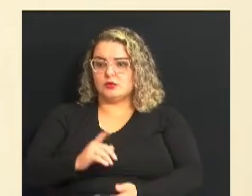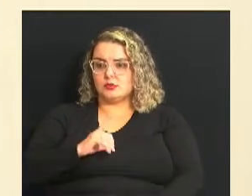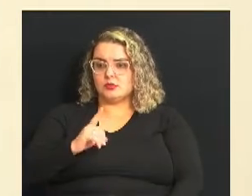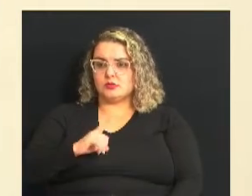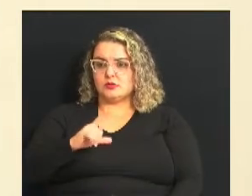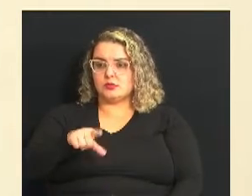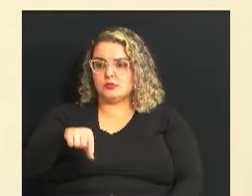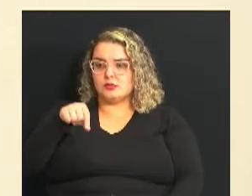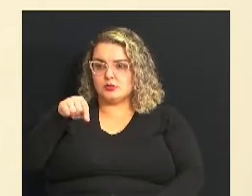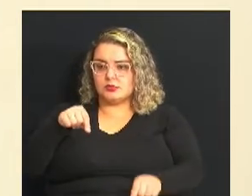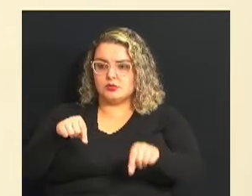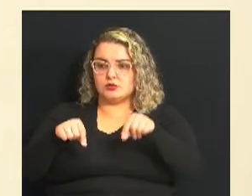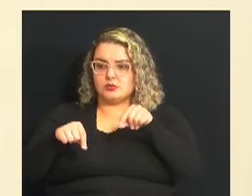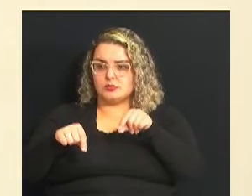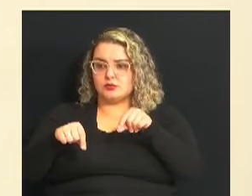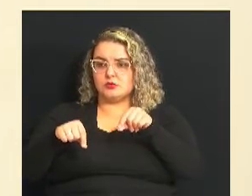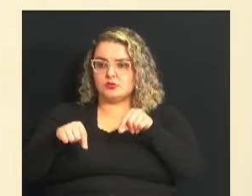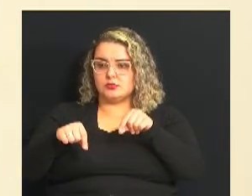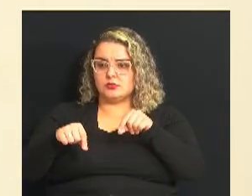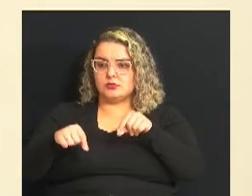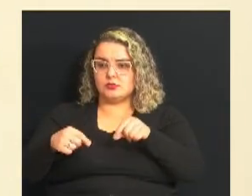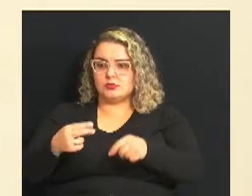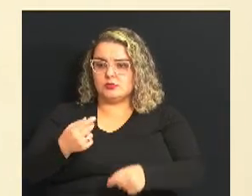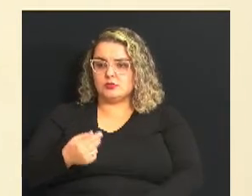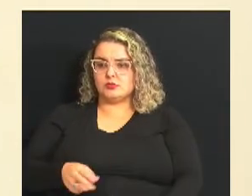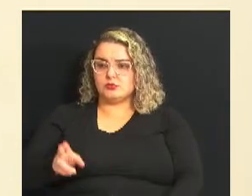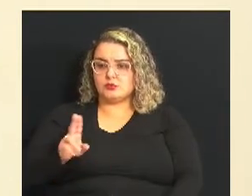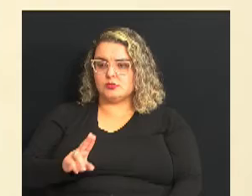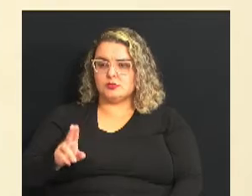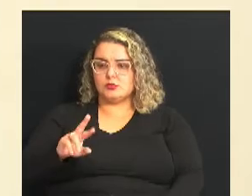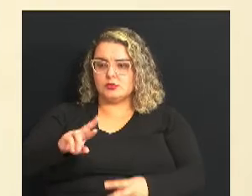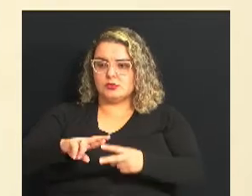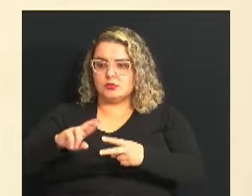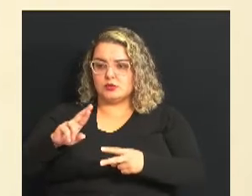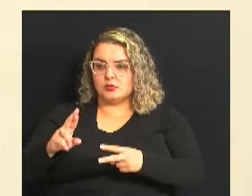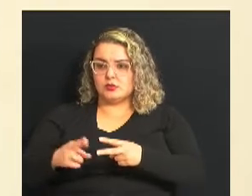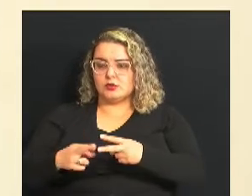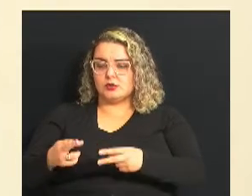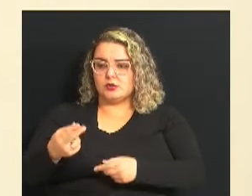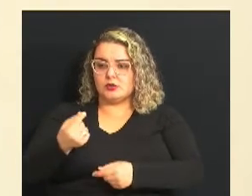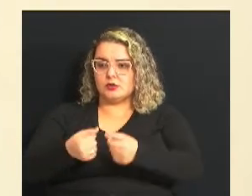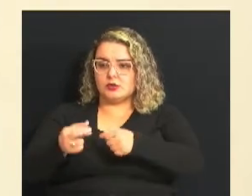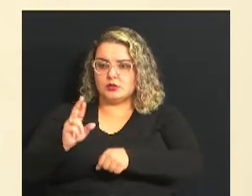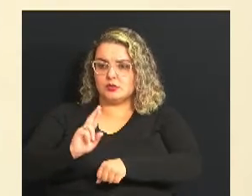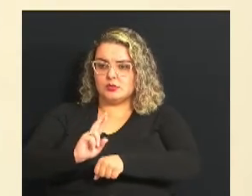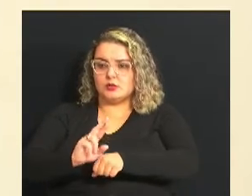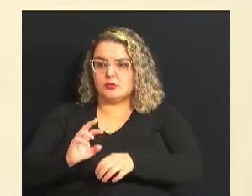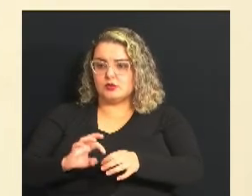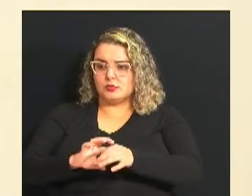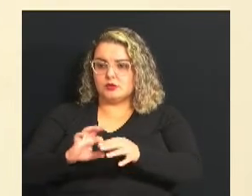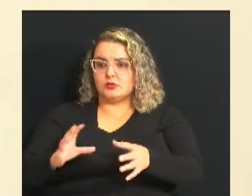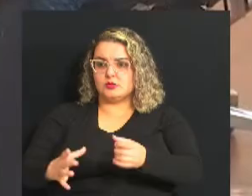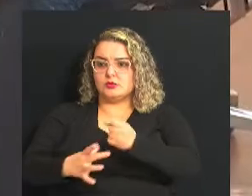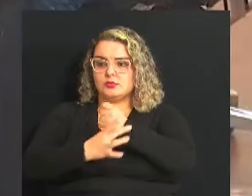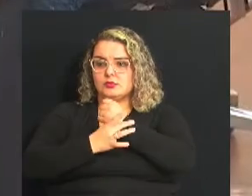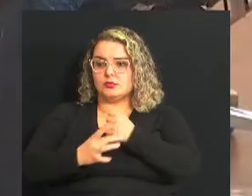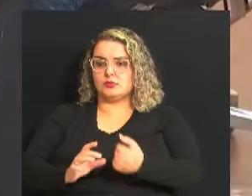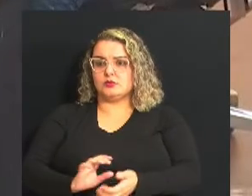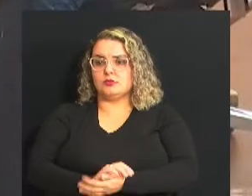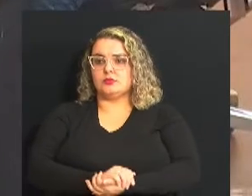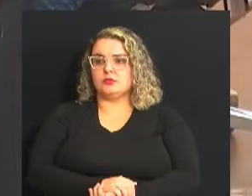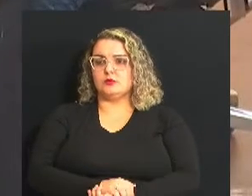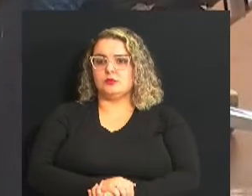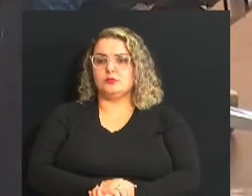opção, utilizar recursos que estão disponíveis e de forma segura.